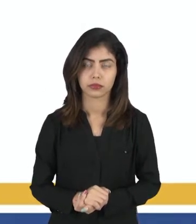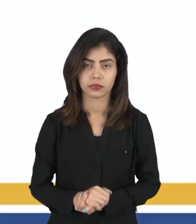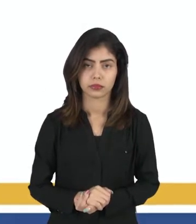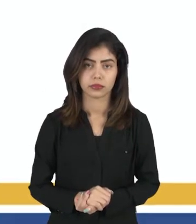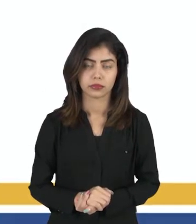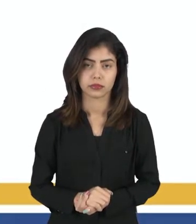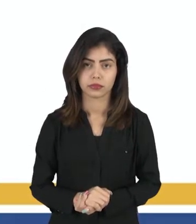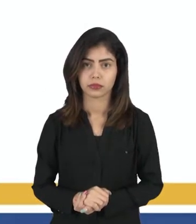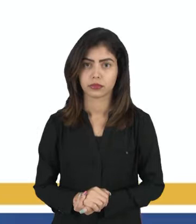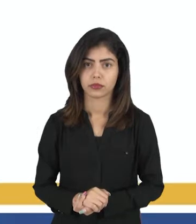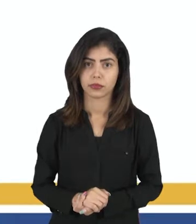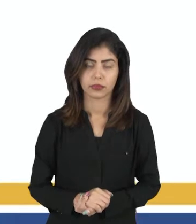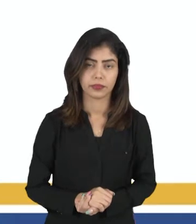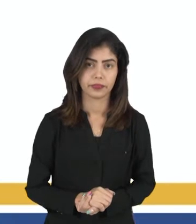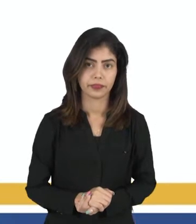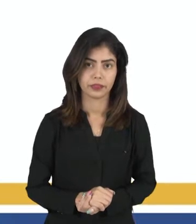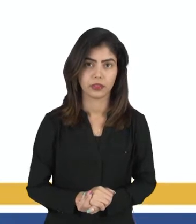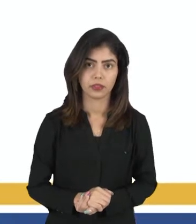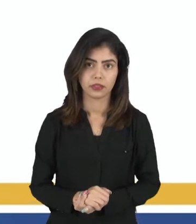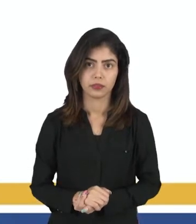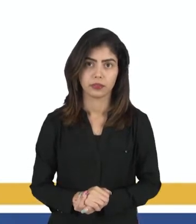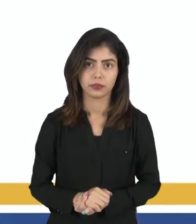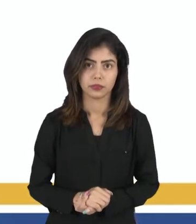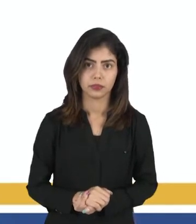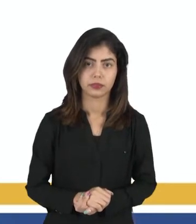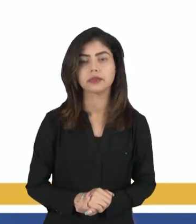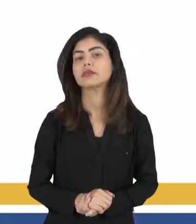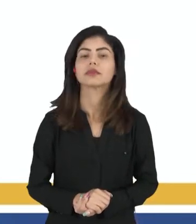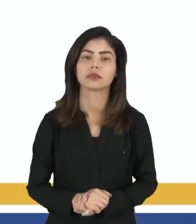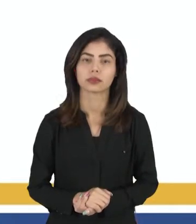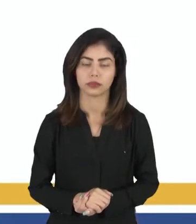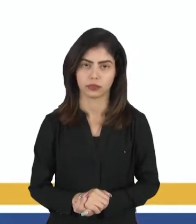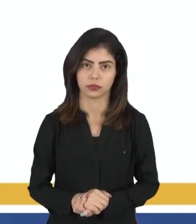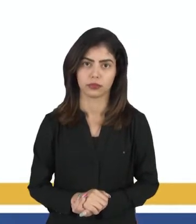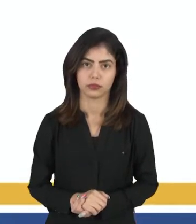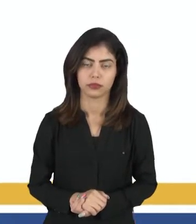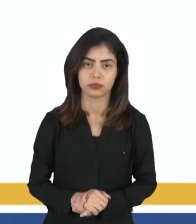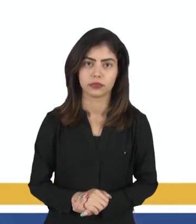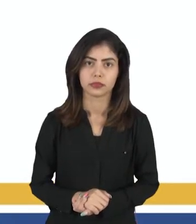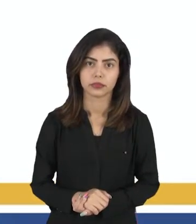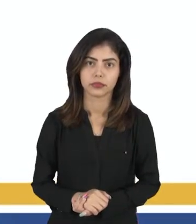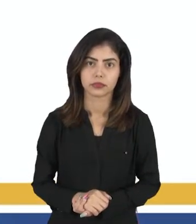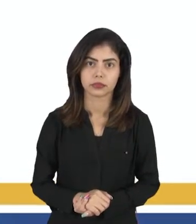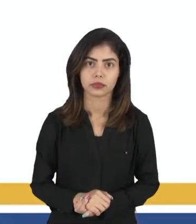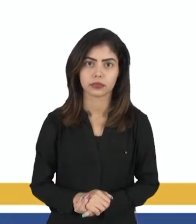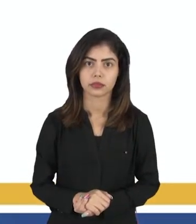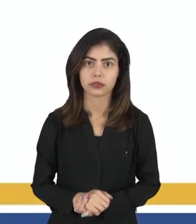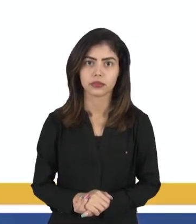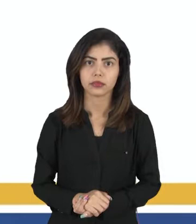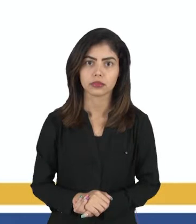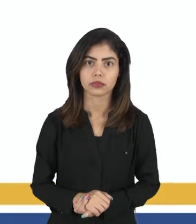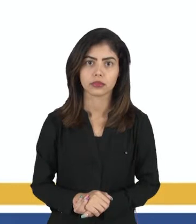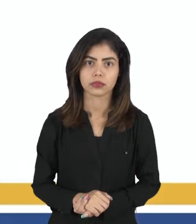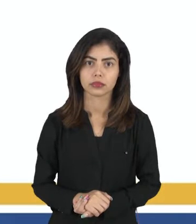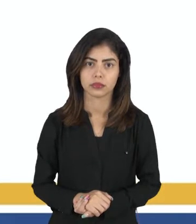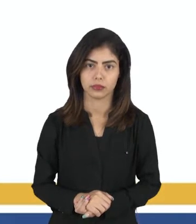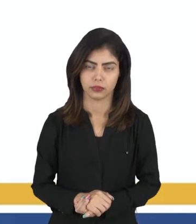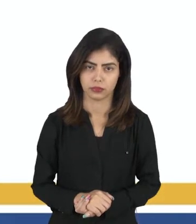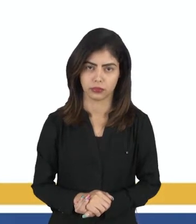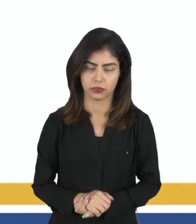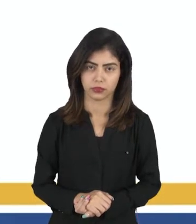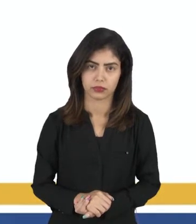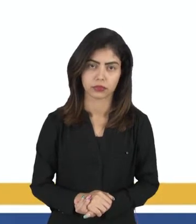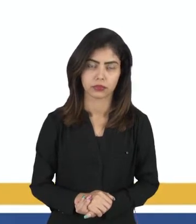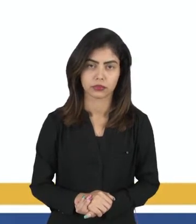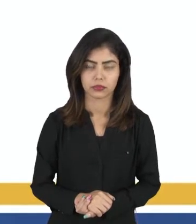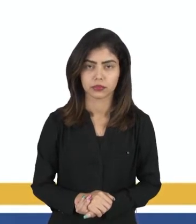Expresiones de opinión y que revelan entendimiento. Las expresiones resaltadas presentan los pensamientos, las ideas fijas